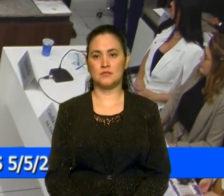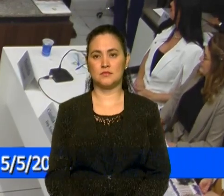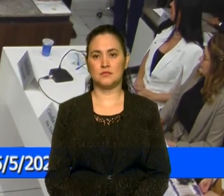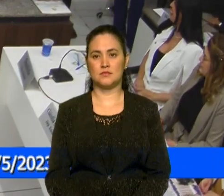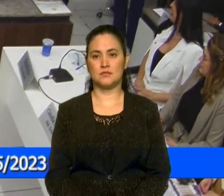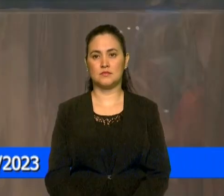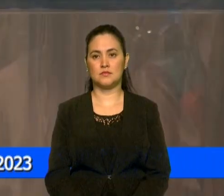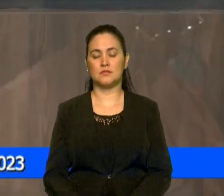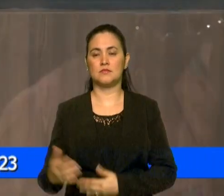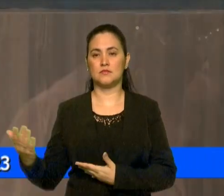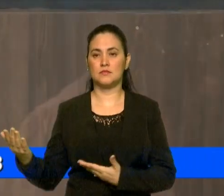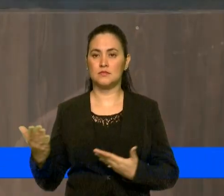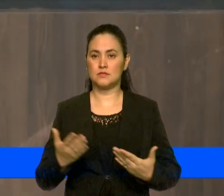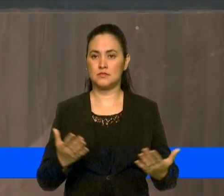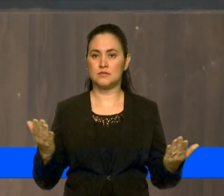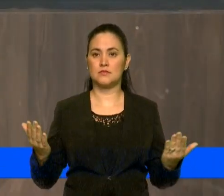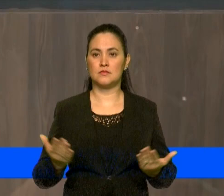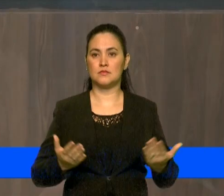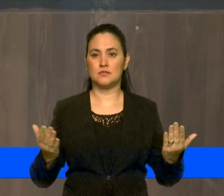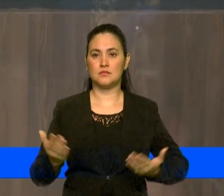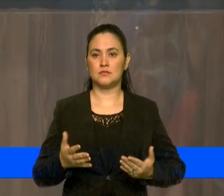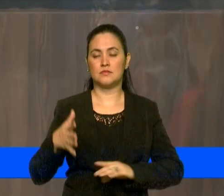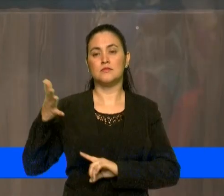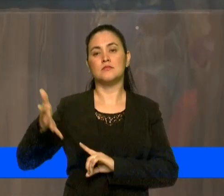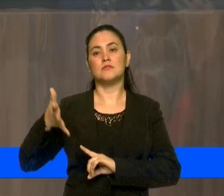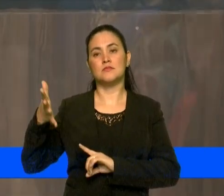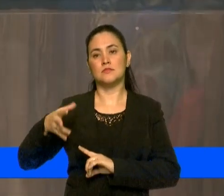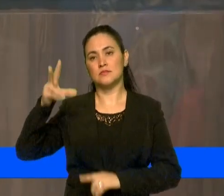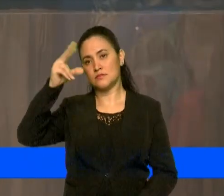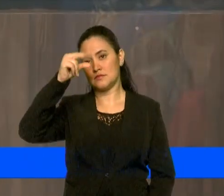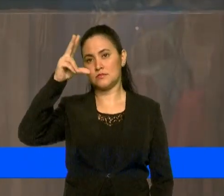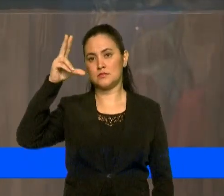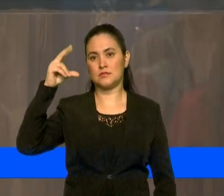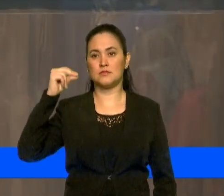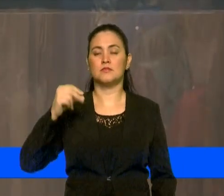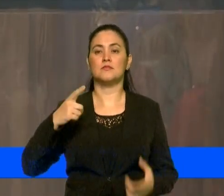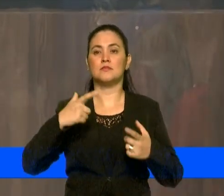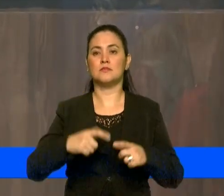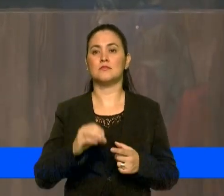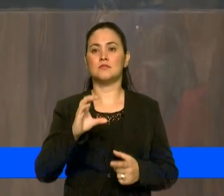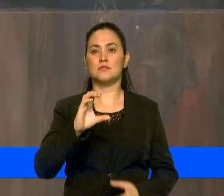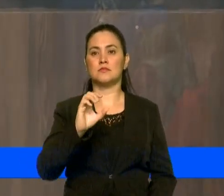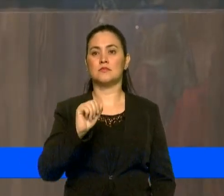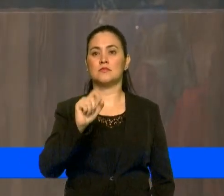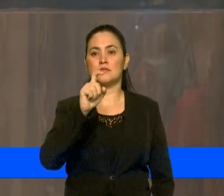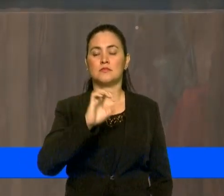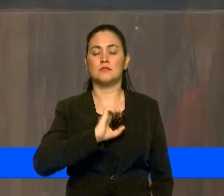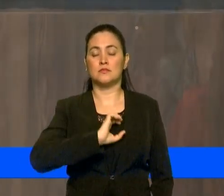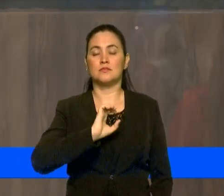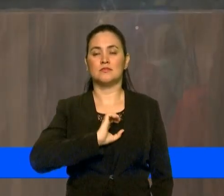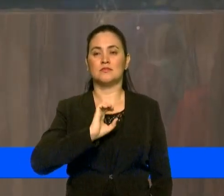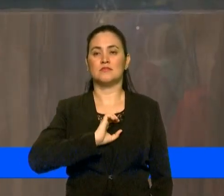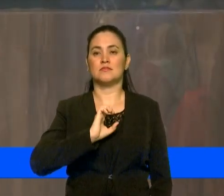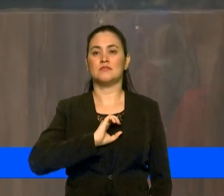Convido para fazer uso da fala o nosso prefeito aqui da cidade de Caxias, Fábio Gentil.